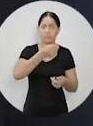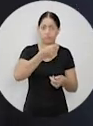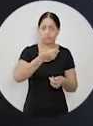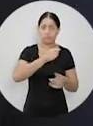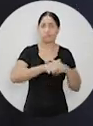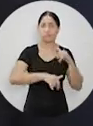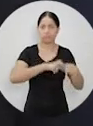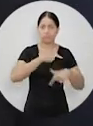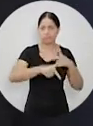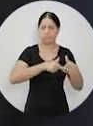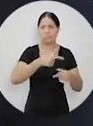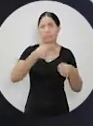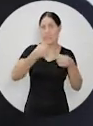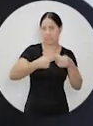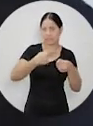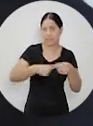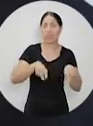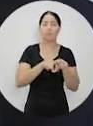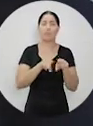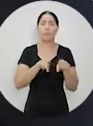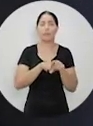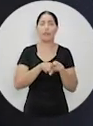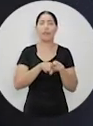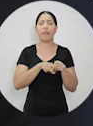colegas que trabalham nas cidades, que